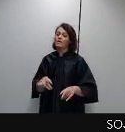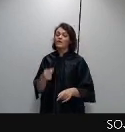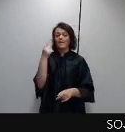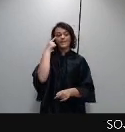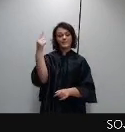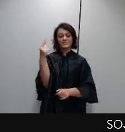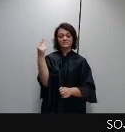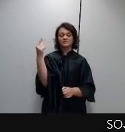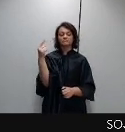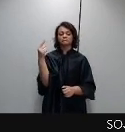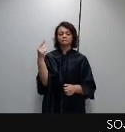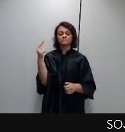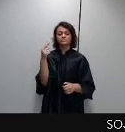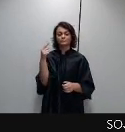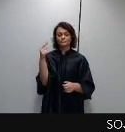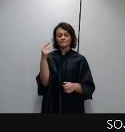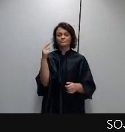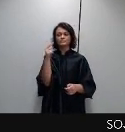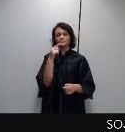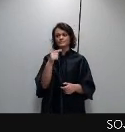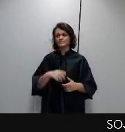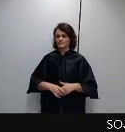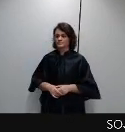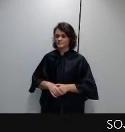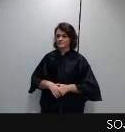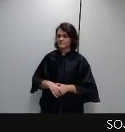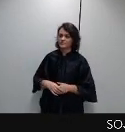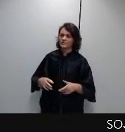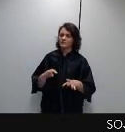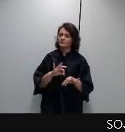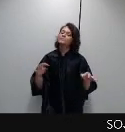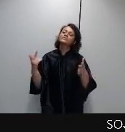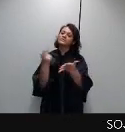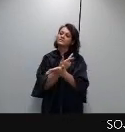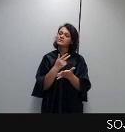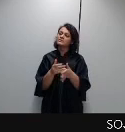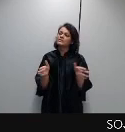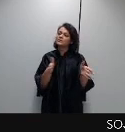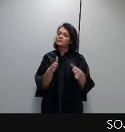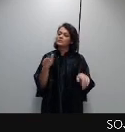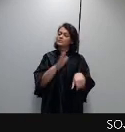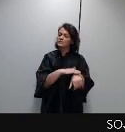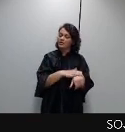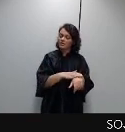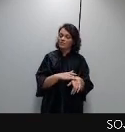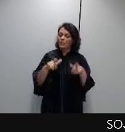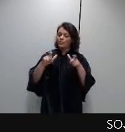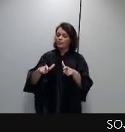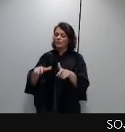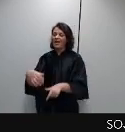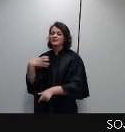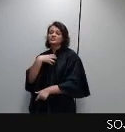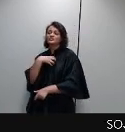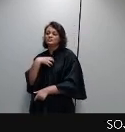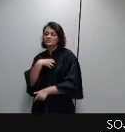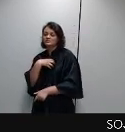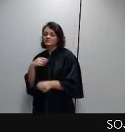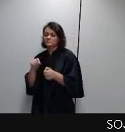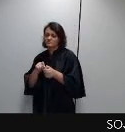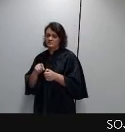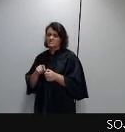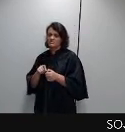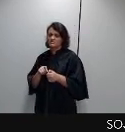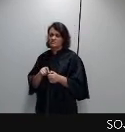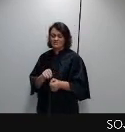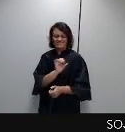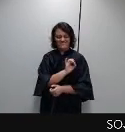reflexões segundo as circunstâncias de tempo lugar e modo em que viveram e eles viveram